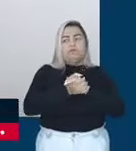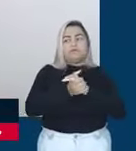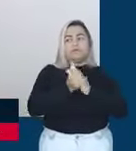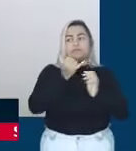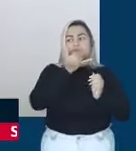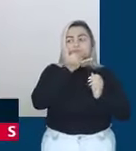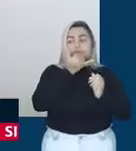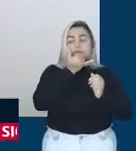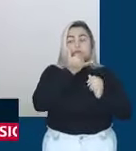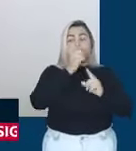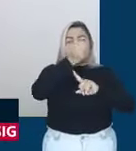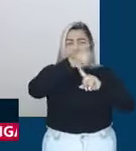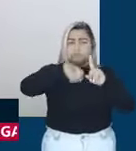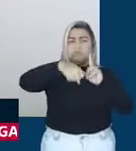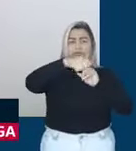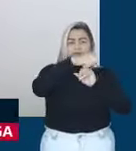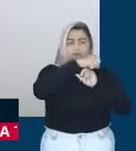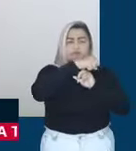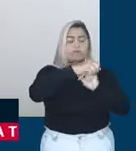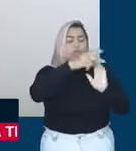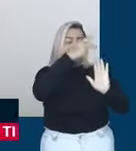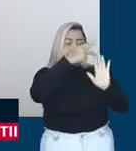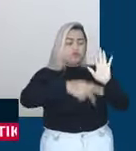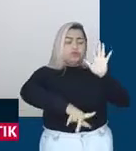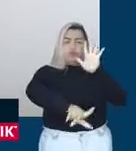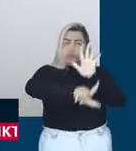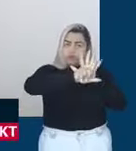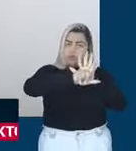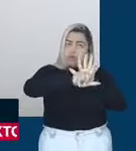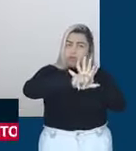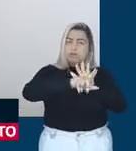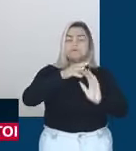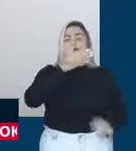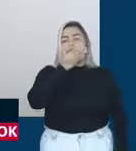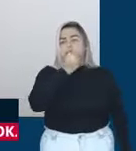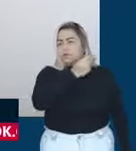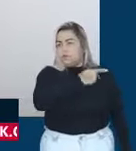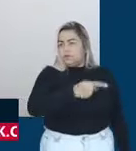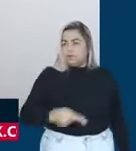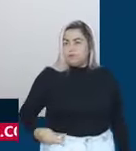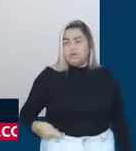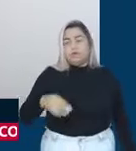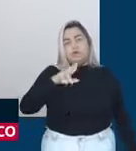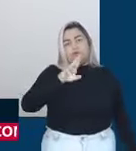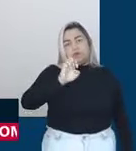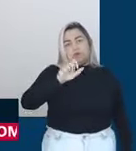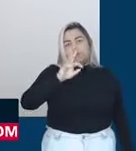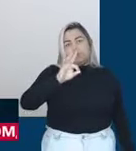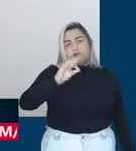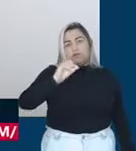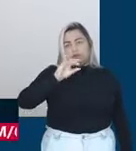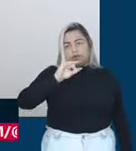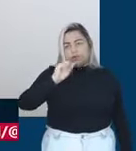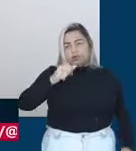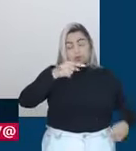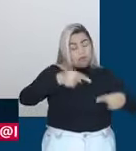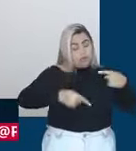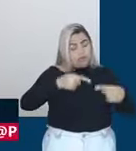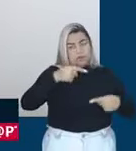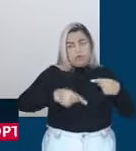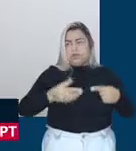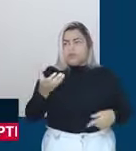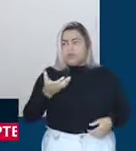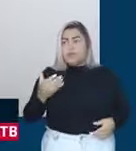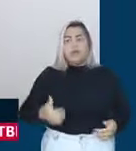vir da sociedade, né? A proposta de um projeto de lei. Eu, como presidente, assumi a relatoria e estou fazendo o debate. Nós queremos